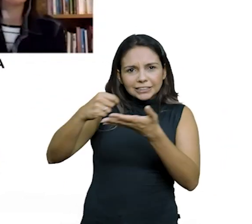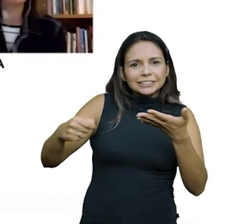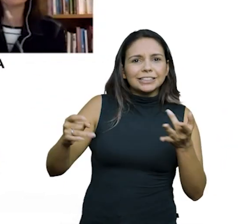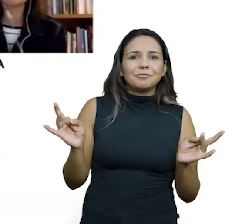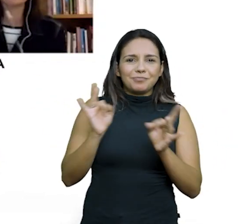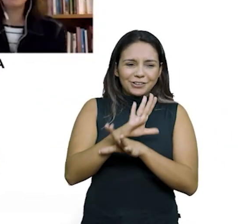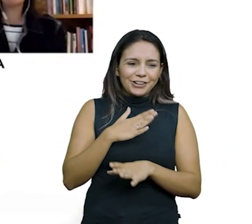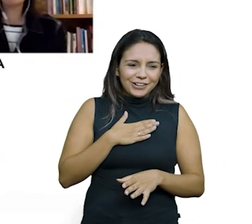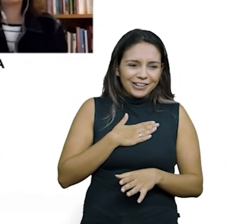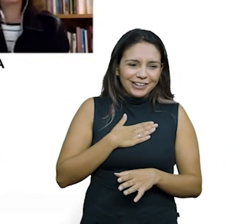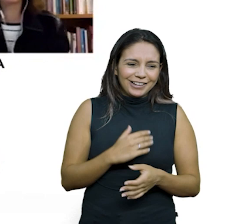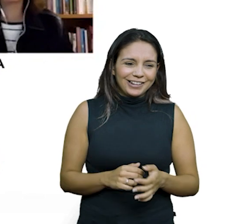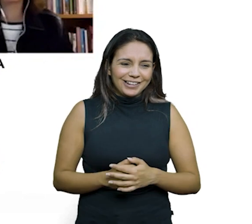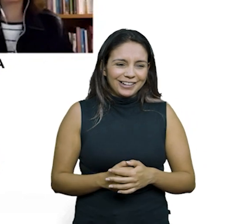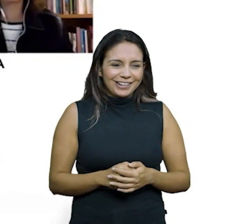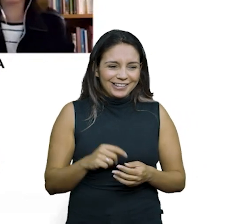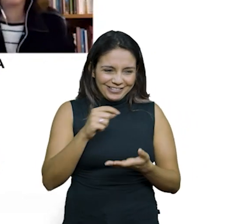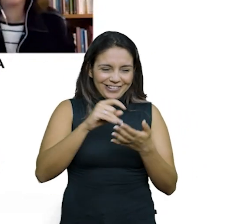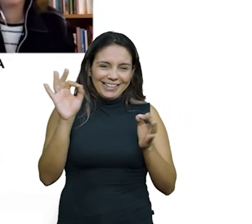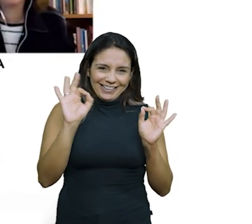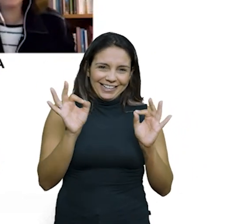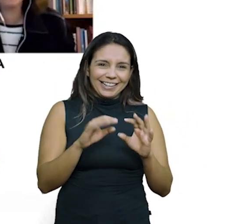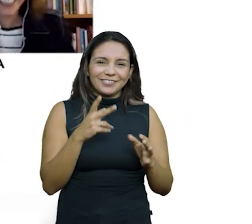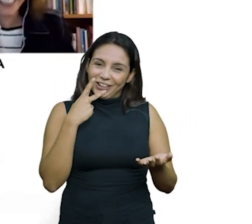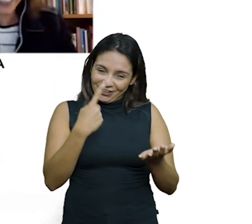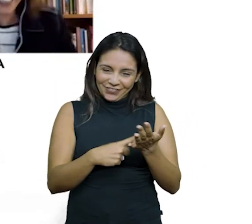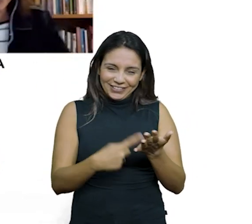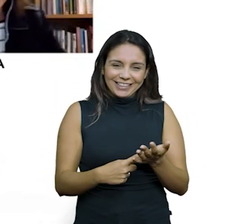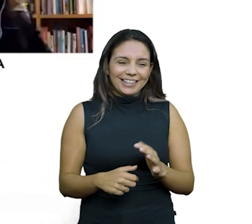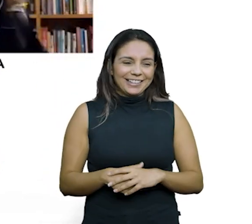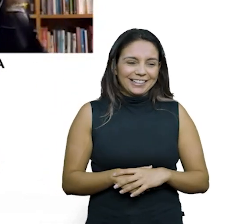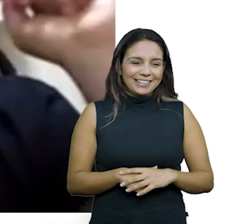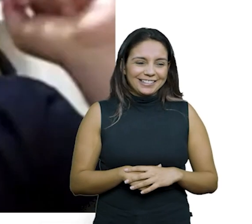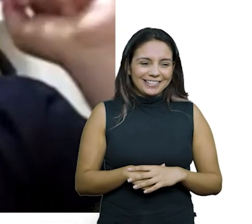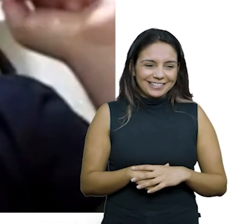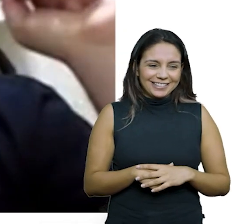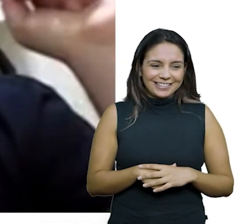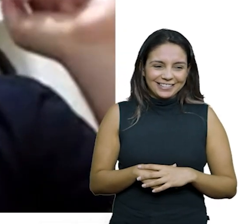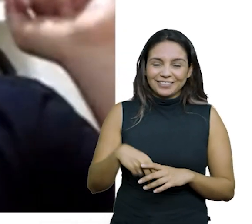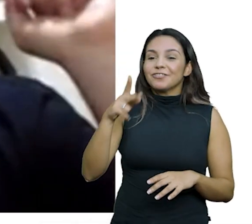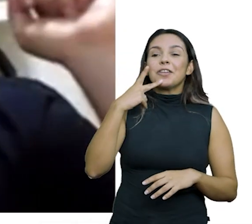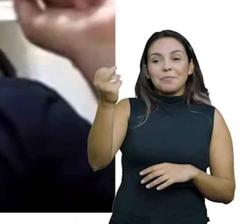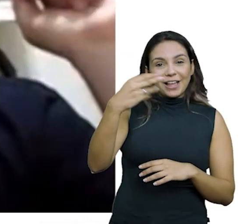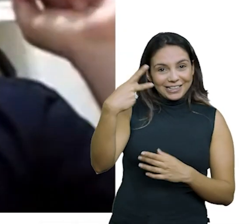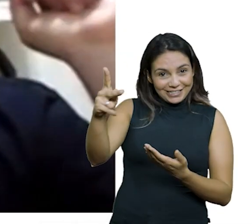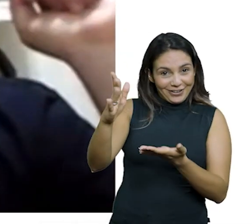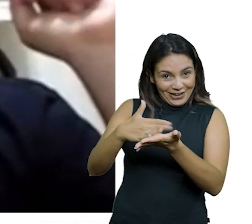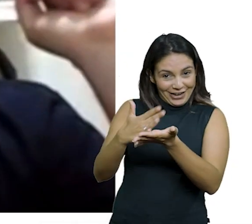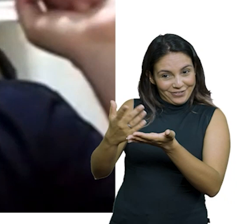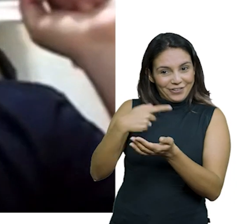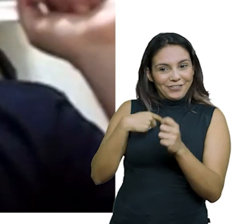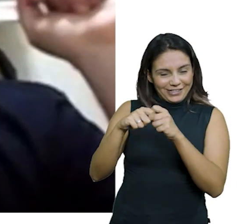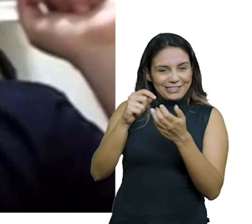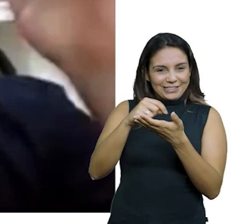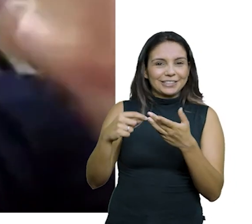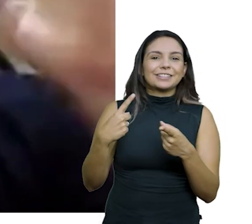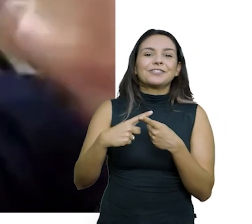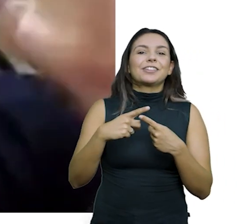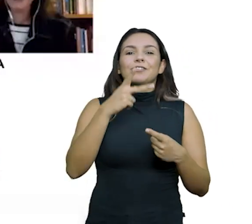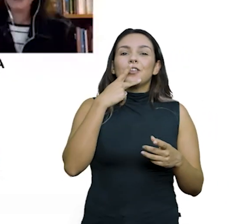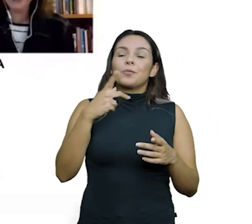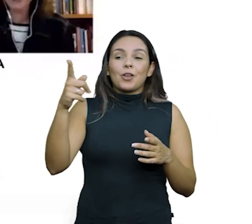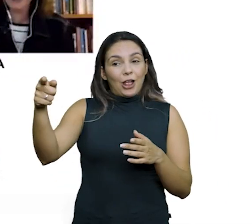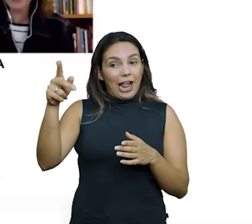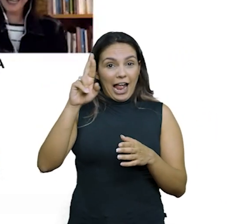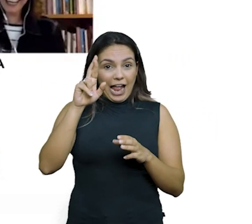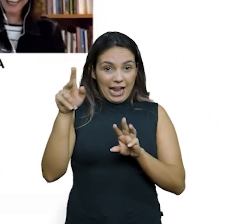Não, que eu não consigo maravilha. escrever nada. Combinado. Essa fertilidade me humilha. Não, mas é porque eu estou